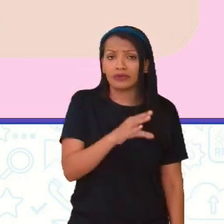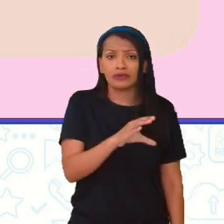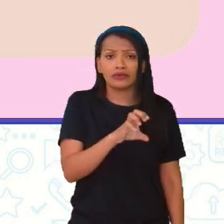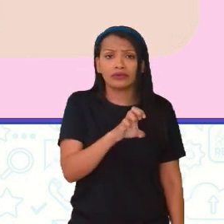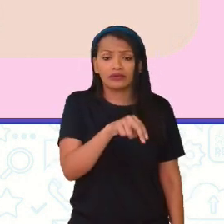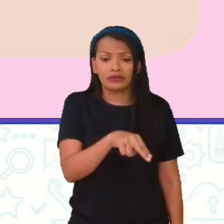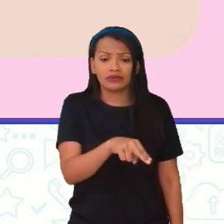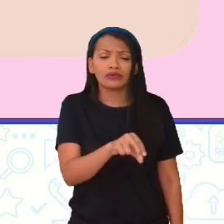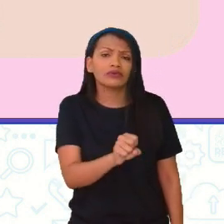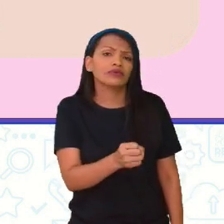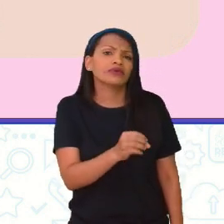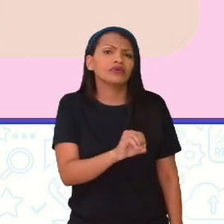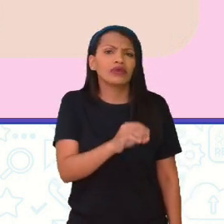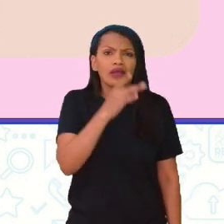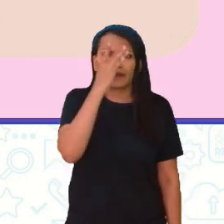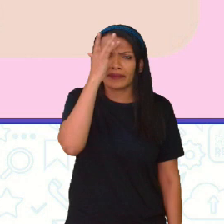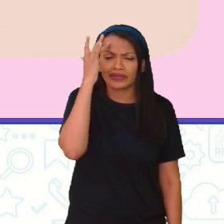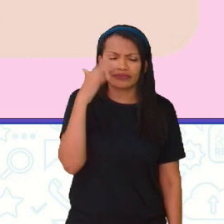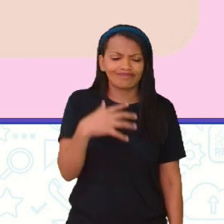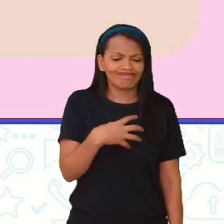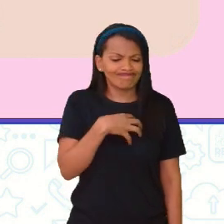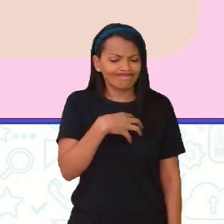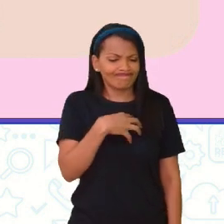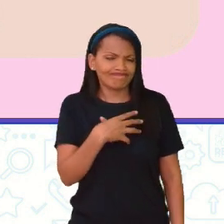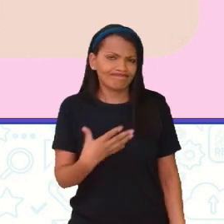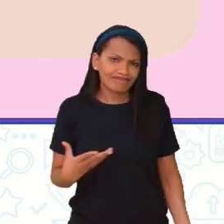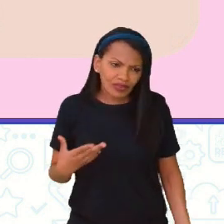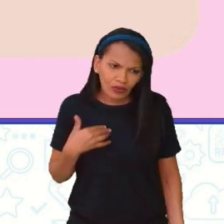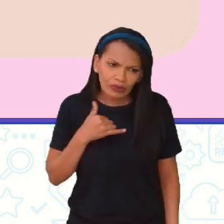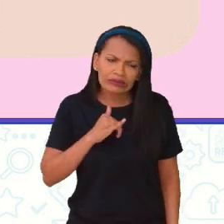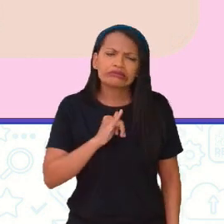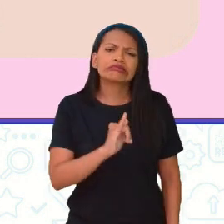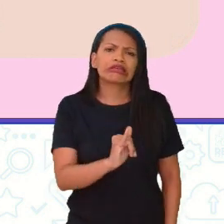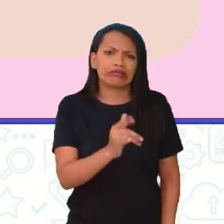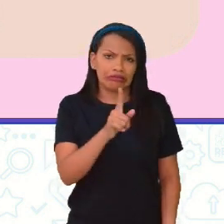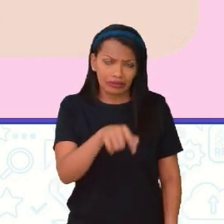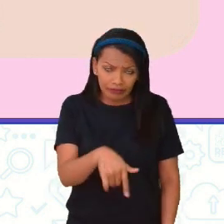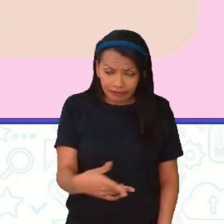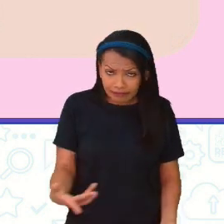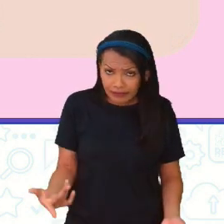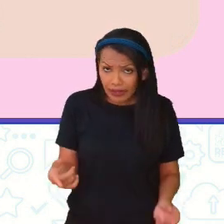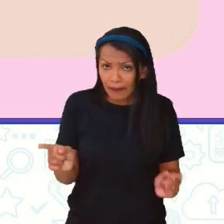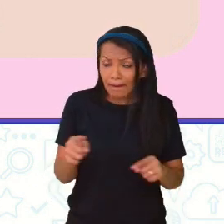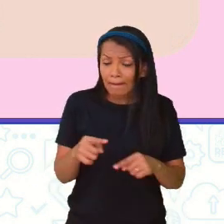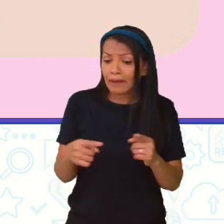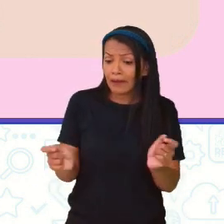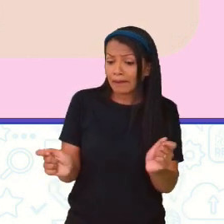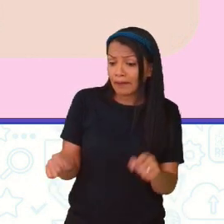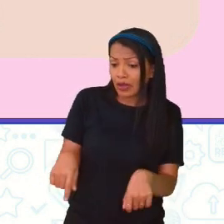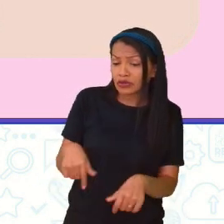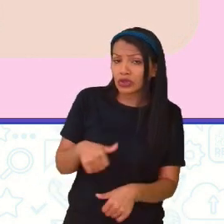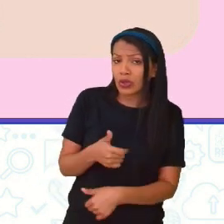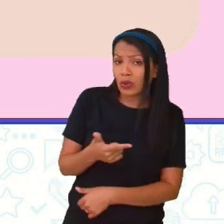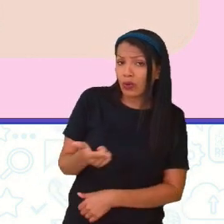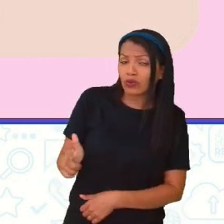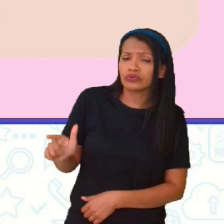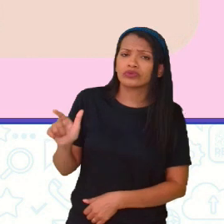é a pessoa que está se declarando. De repente, a realidade poderia ser